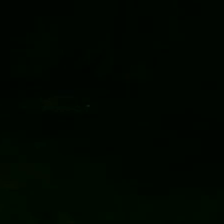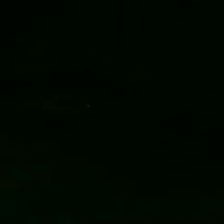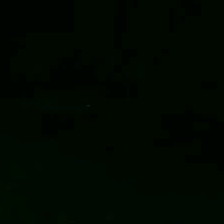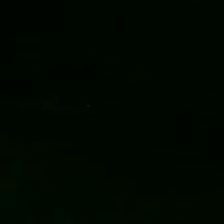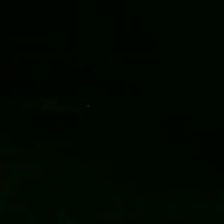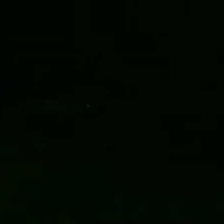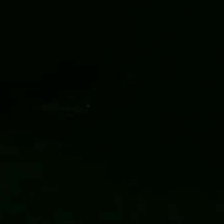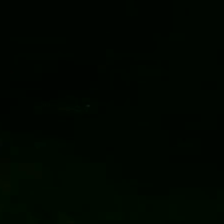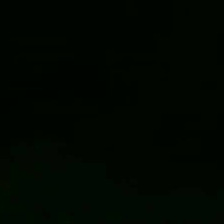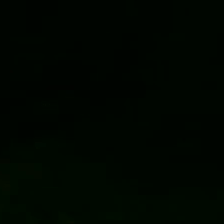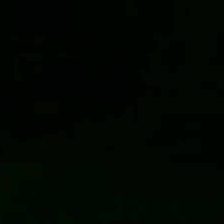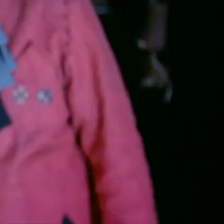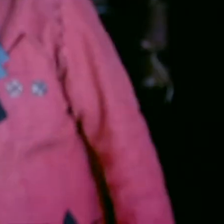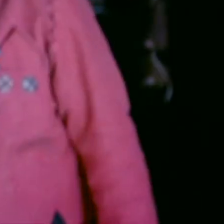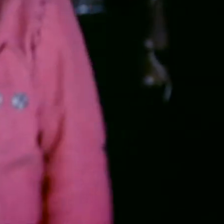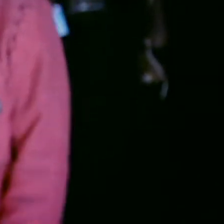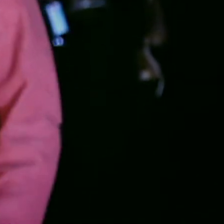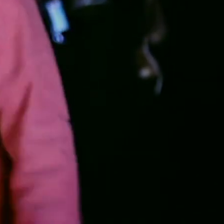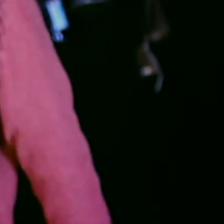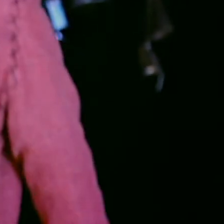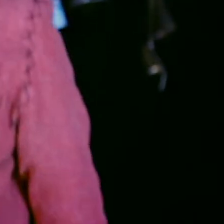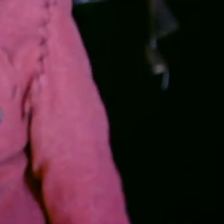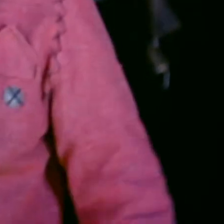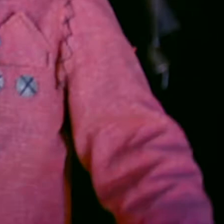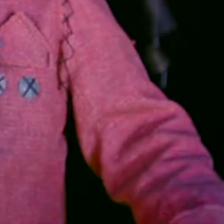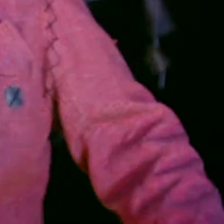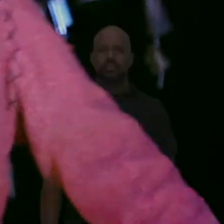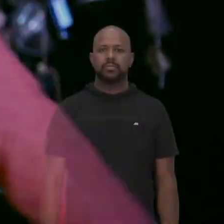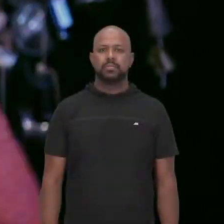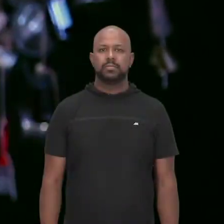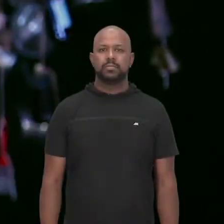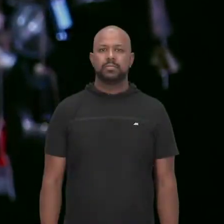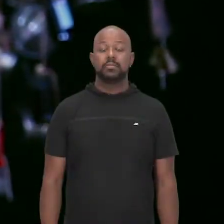flop, flop, flop, flop, flop, flop, flop, flop, flop, flop, flop, flop,